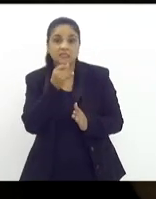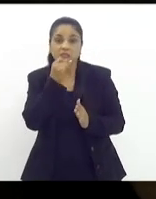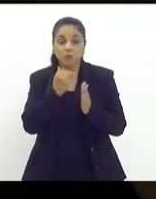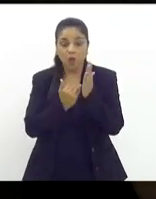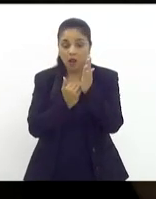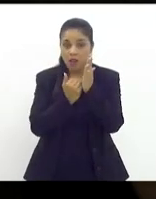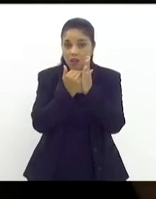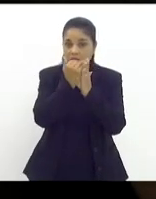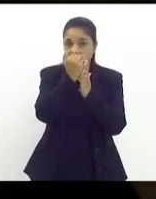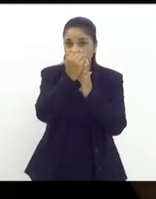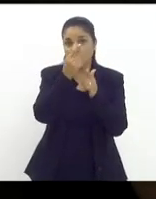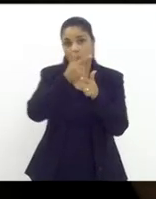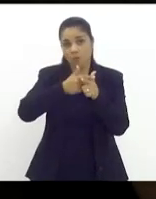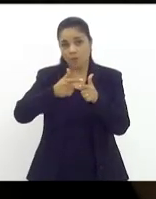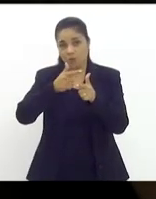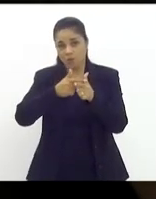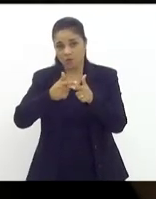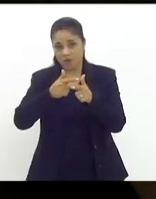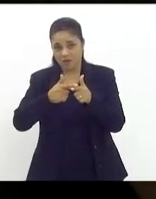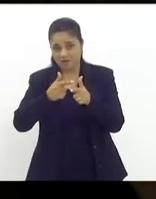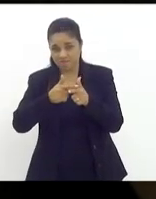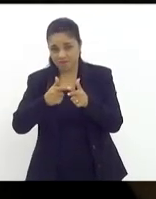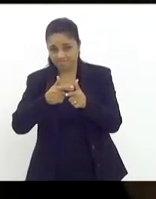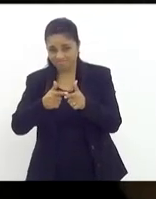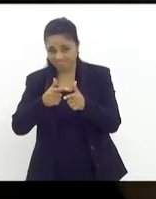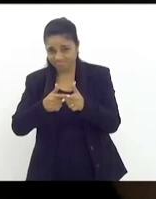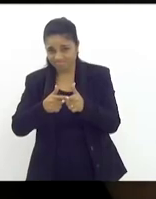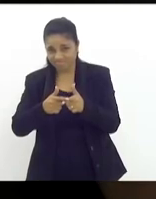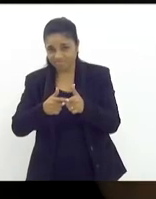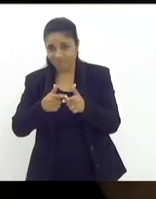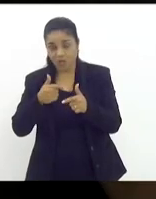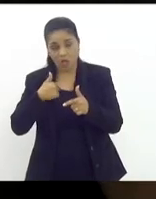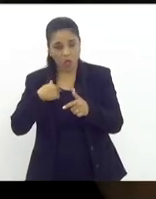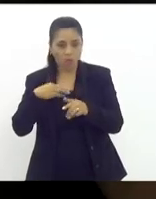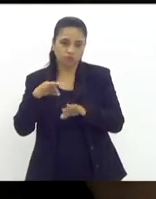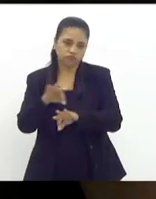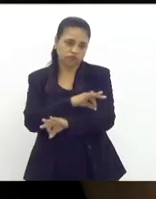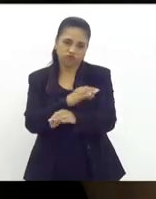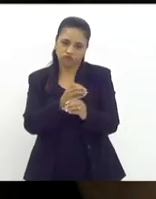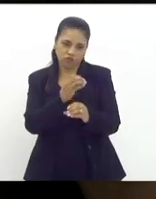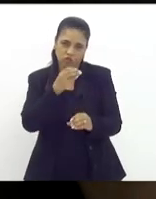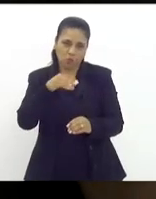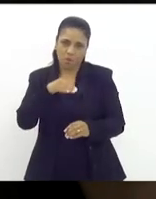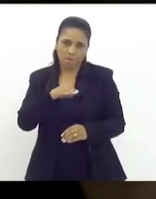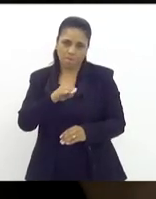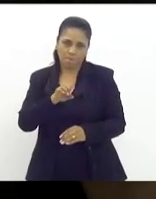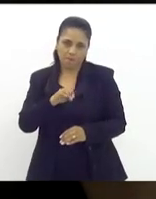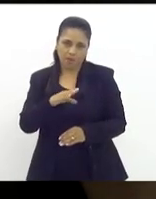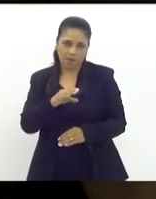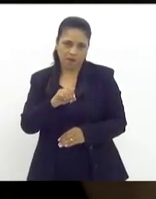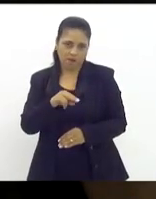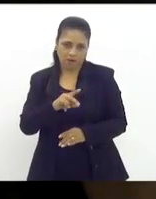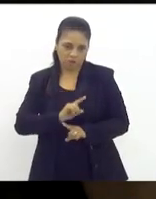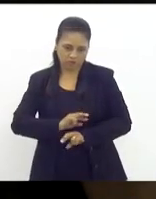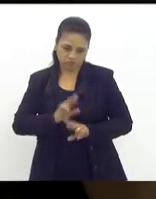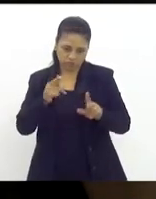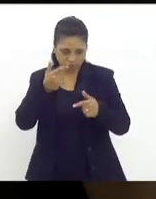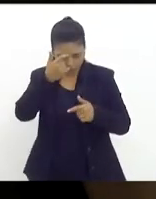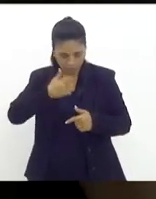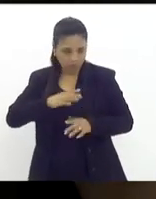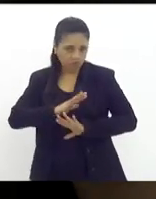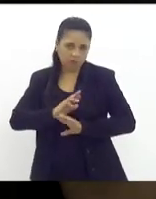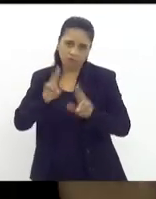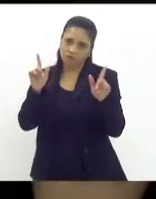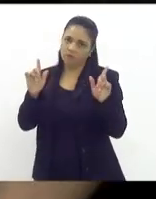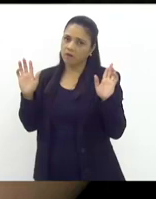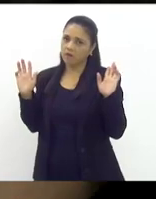sua parte motora, eu não sou engenheiro mecânico, né? Então, é uma ação que pode, muitas vezes, requer que